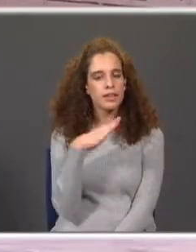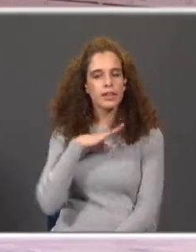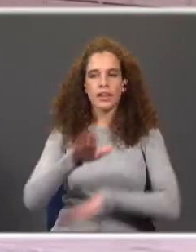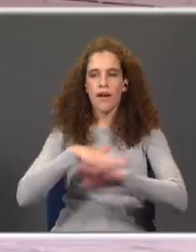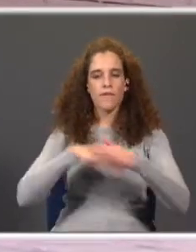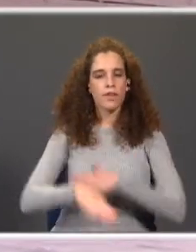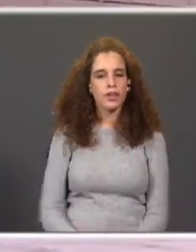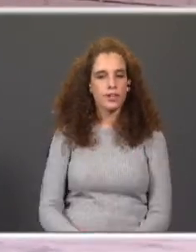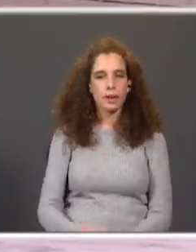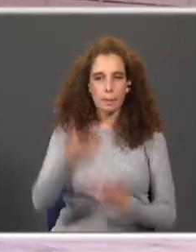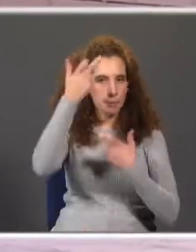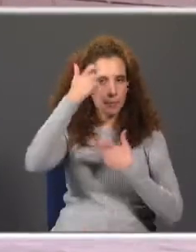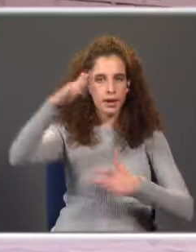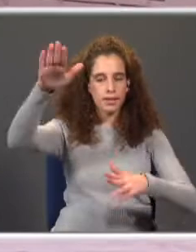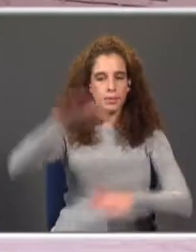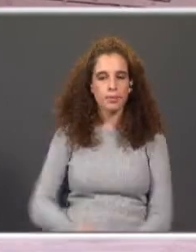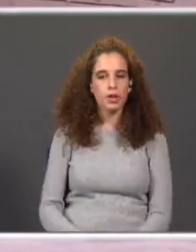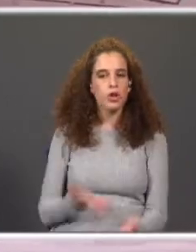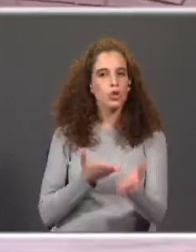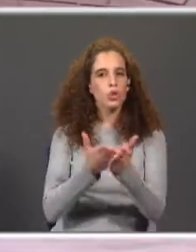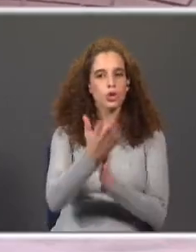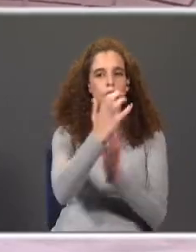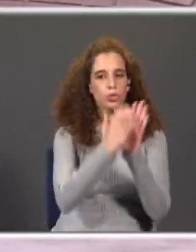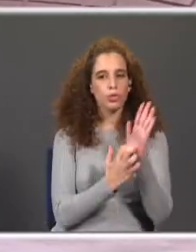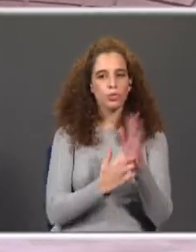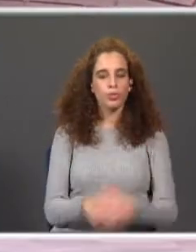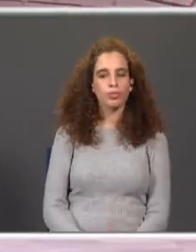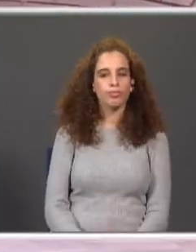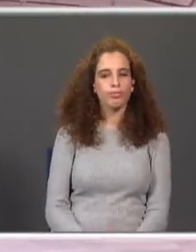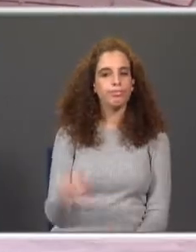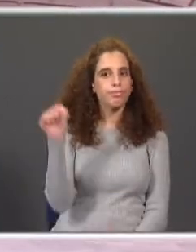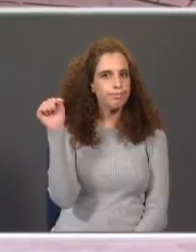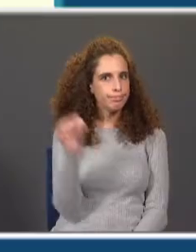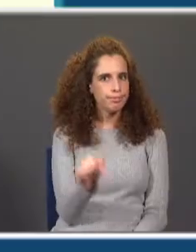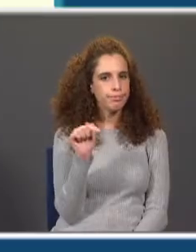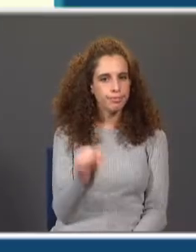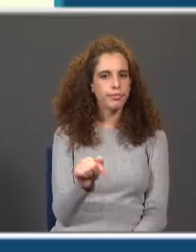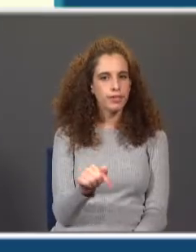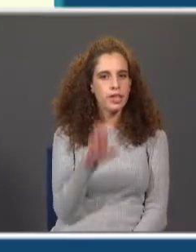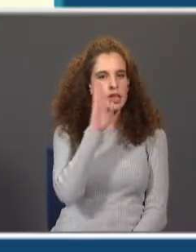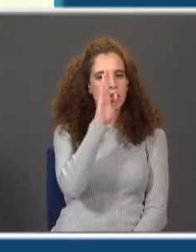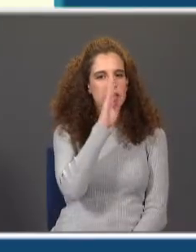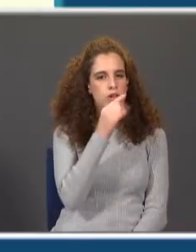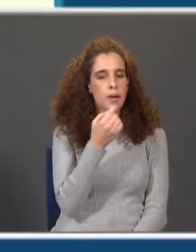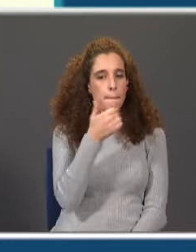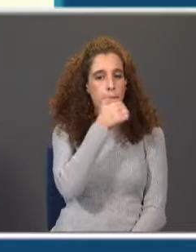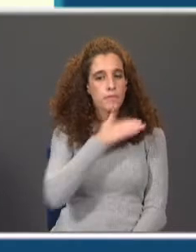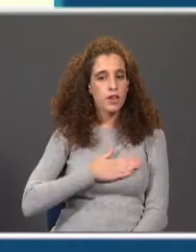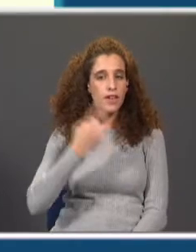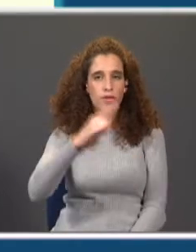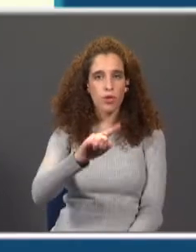na sua vida. E continuamos com o nosso texto. Hoje, se vou a Benfica, não encontro